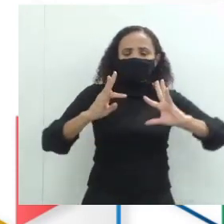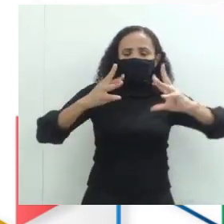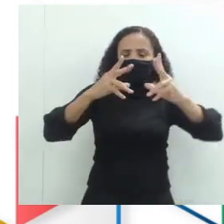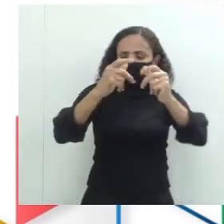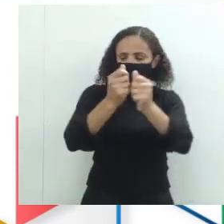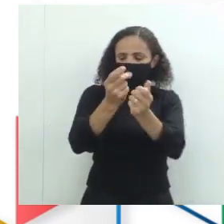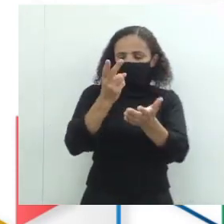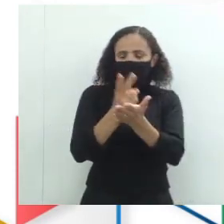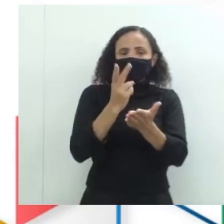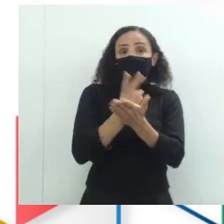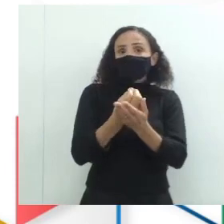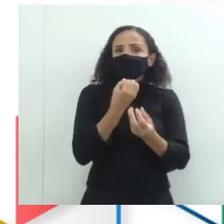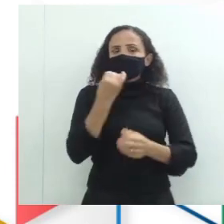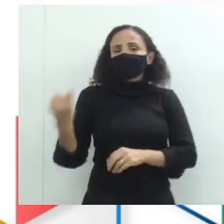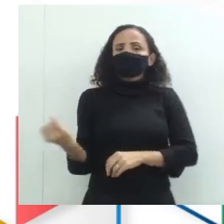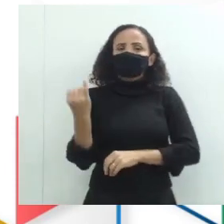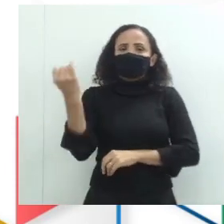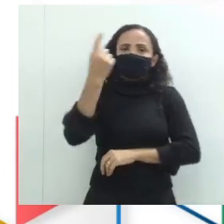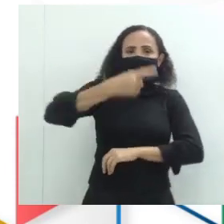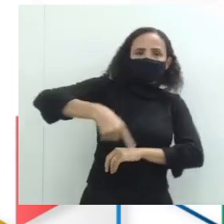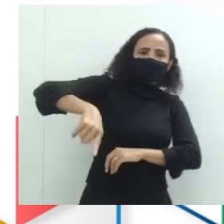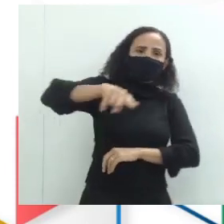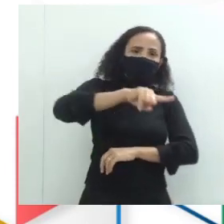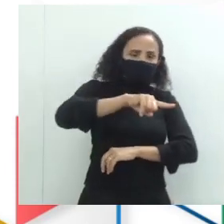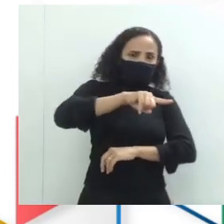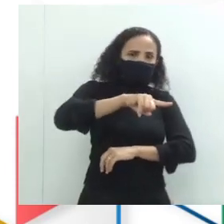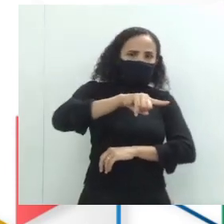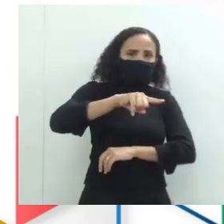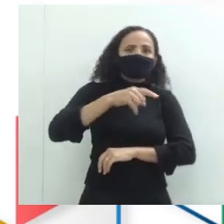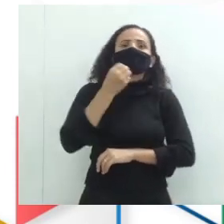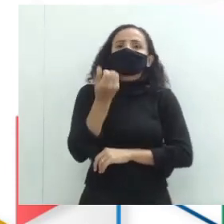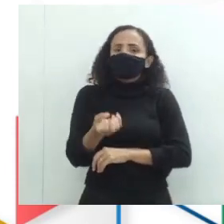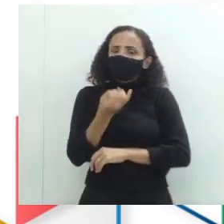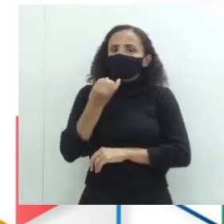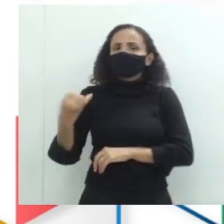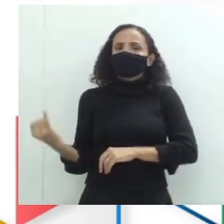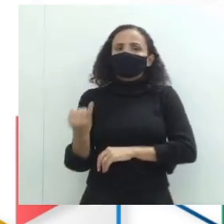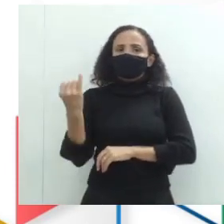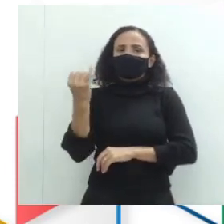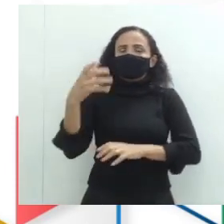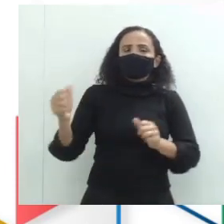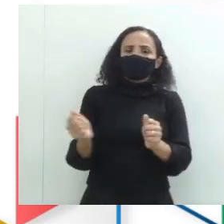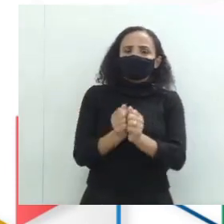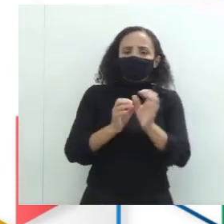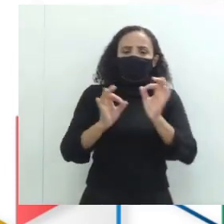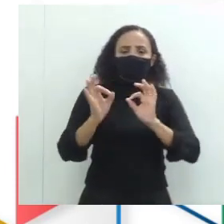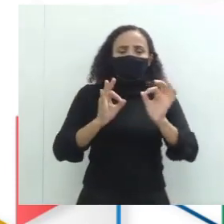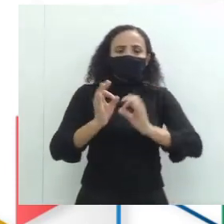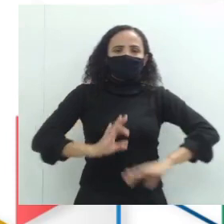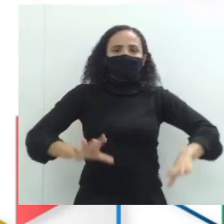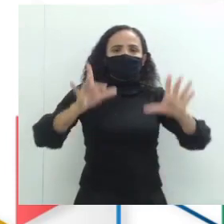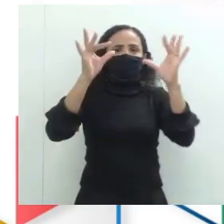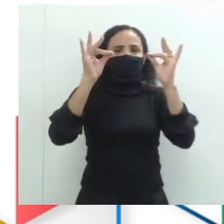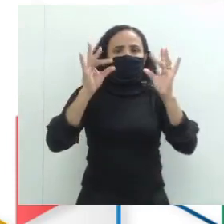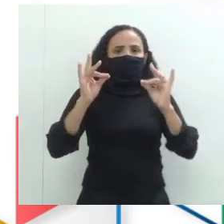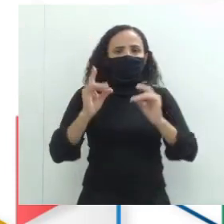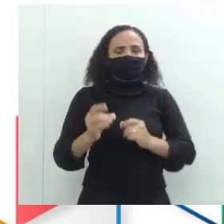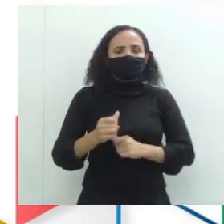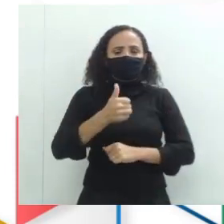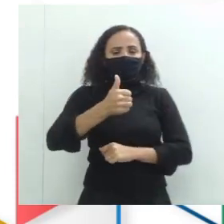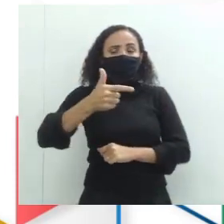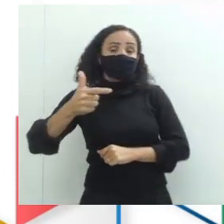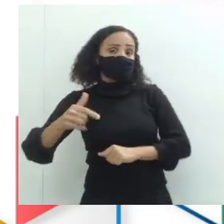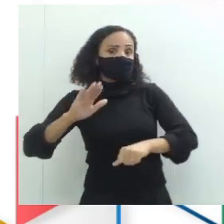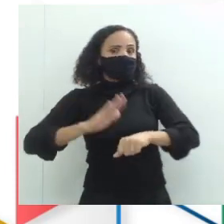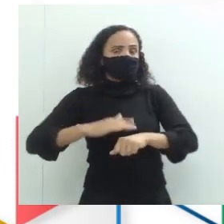4 e fica o mais 4 do outro lado lá. Então, ele eliminou esse 4 com esse 4 e 12 mais